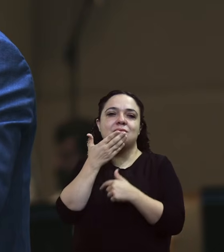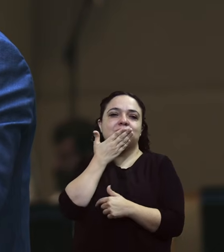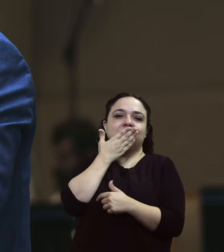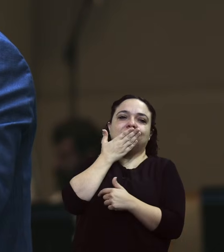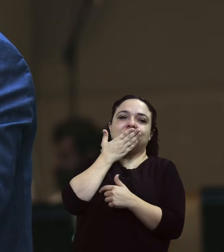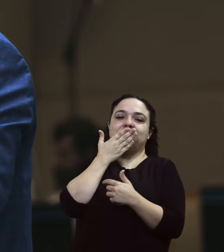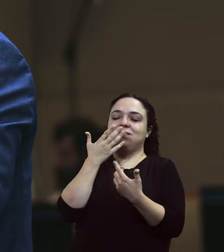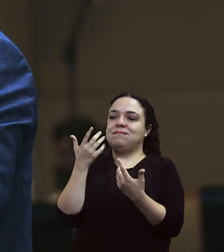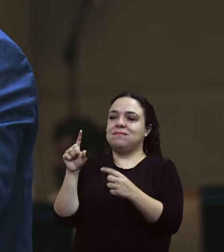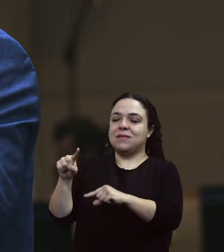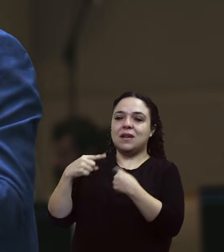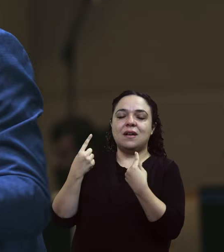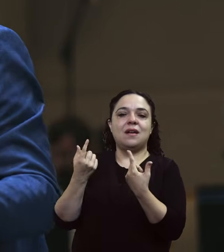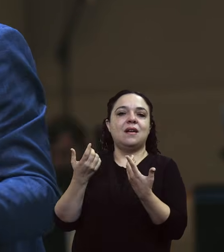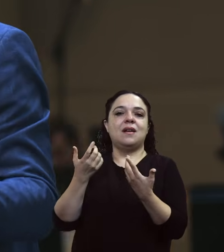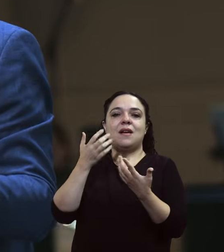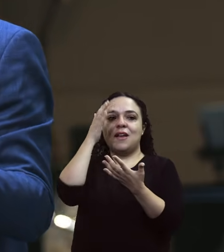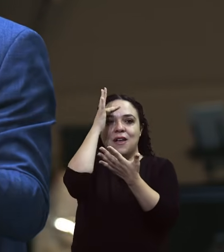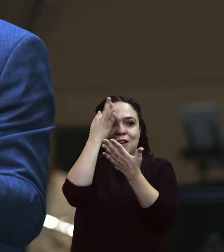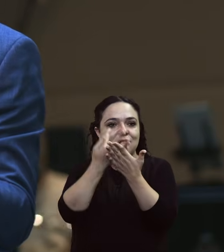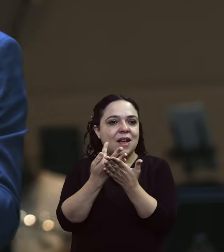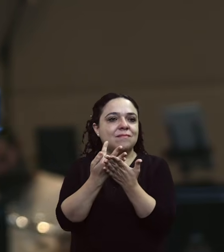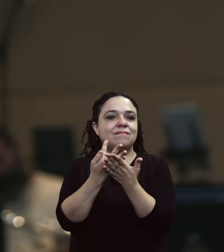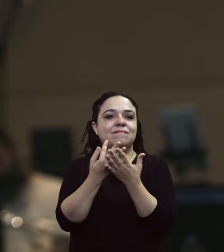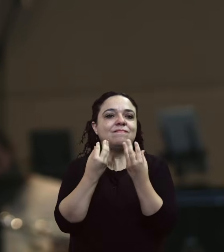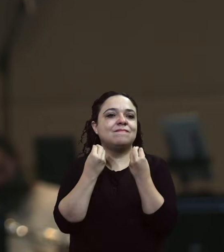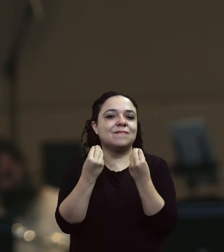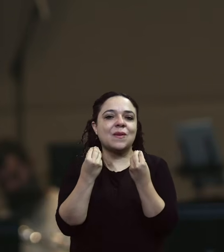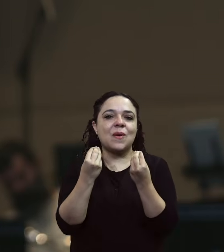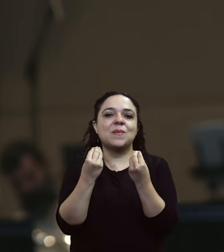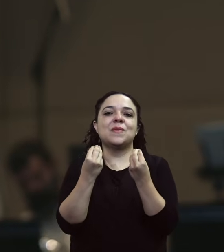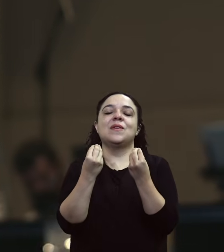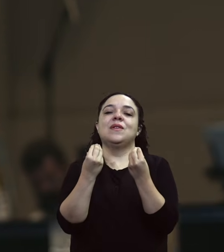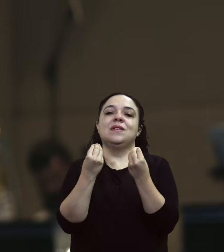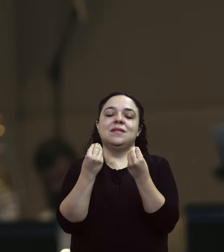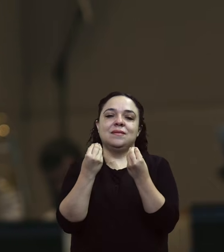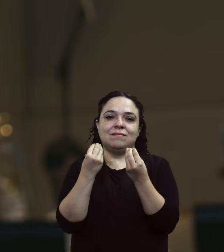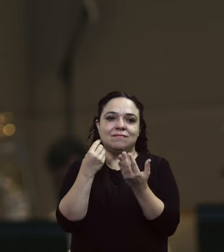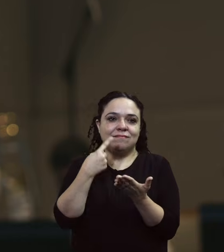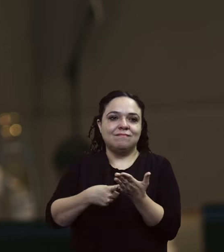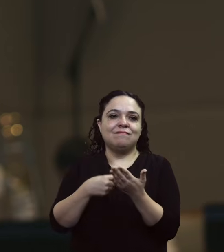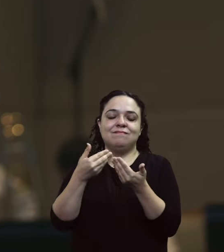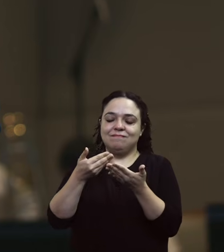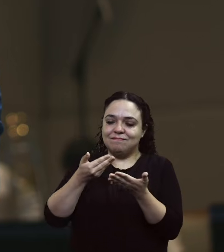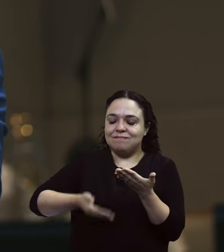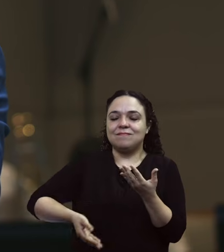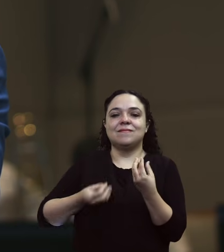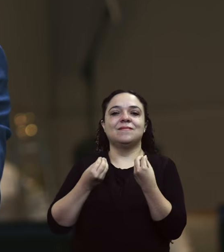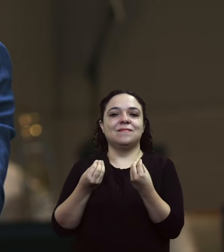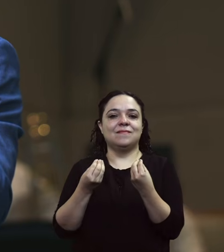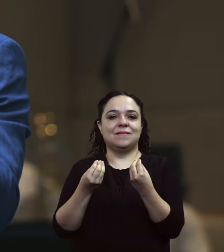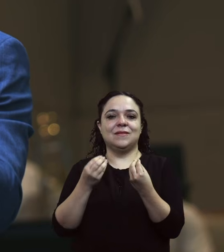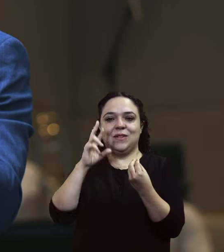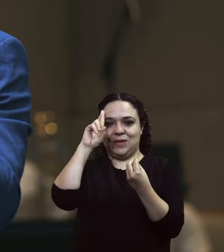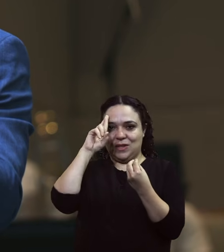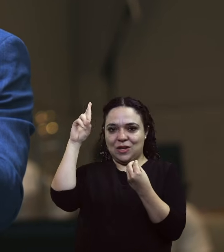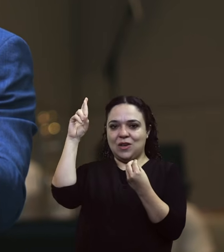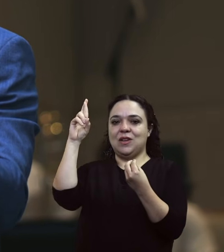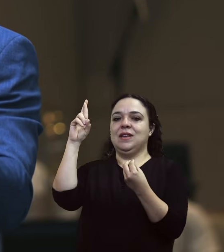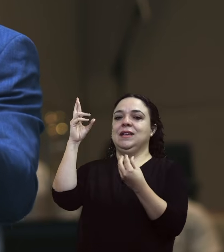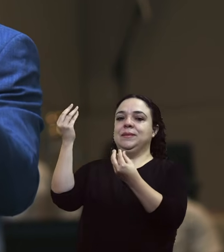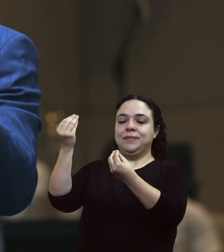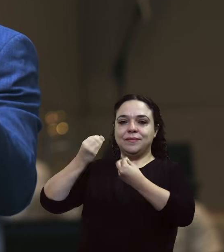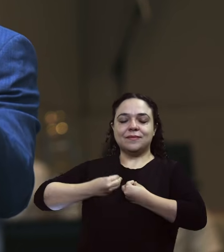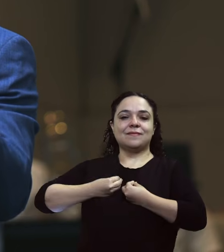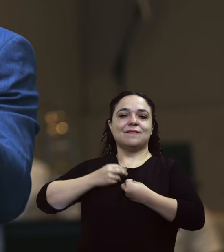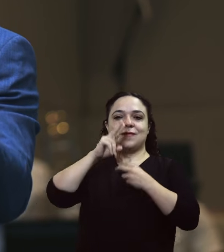fica comprometida. Mas hoje eu quero pedir que o Senhor me dê força,